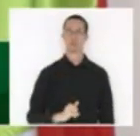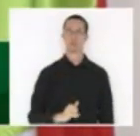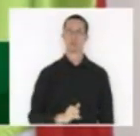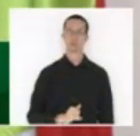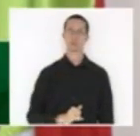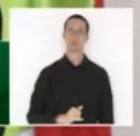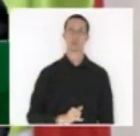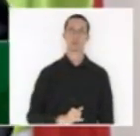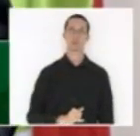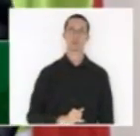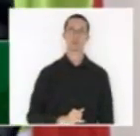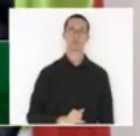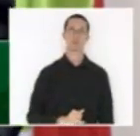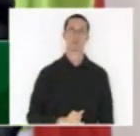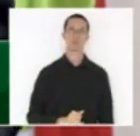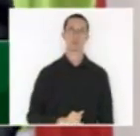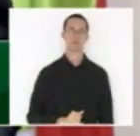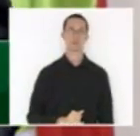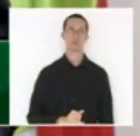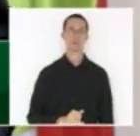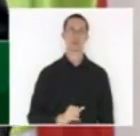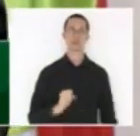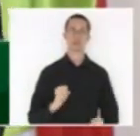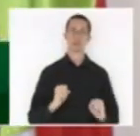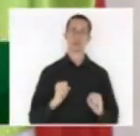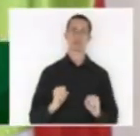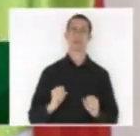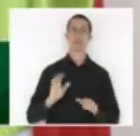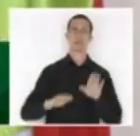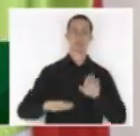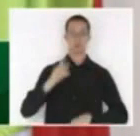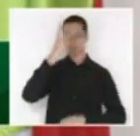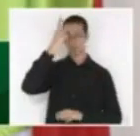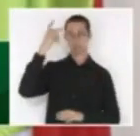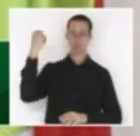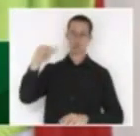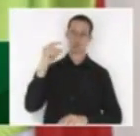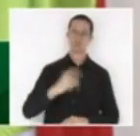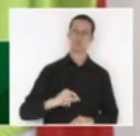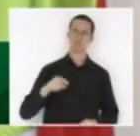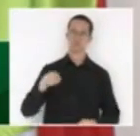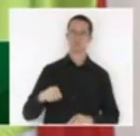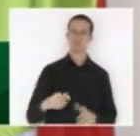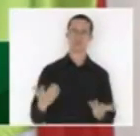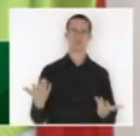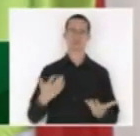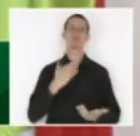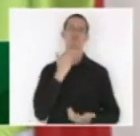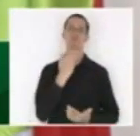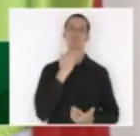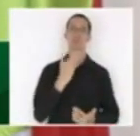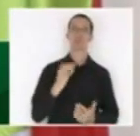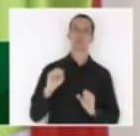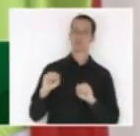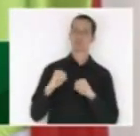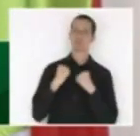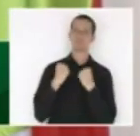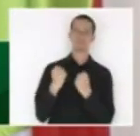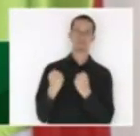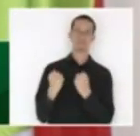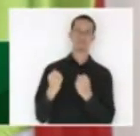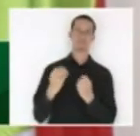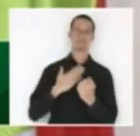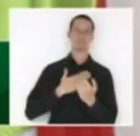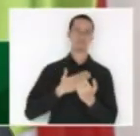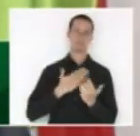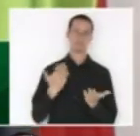vai sofrer uma injusta agressão e não vai ter a mínima chance de qualquer tipo de